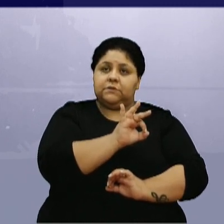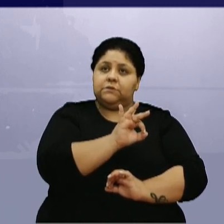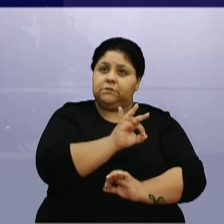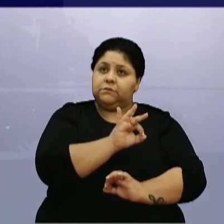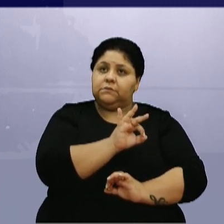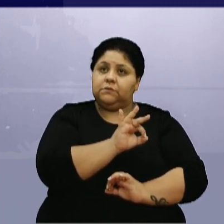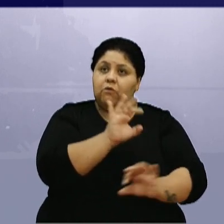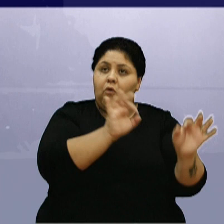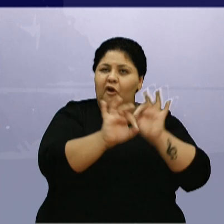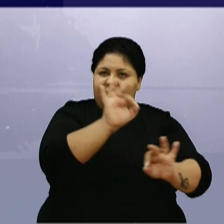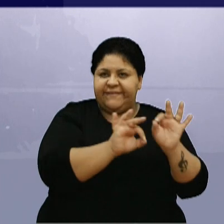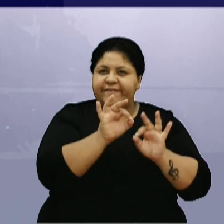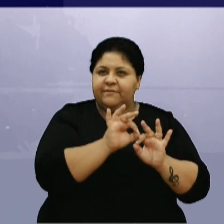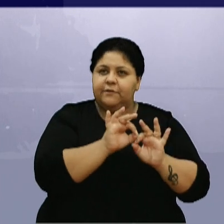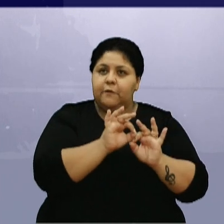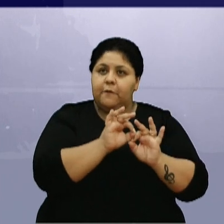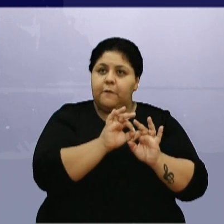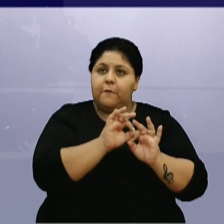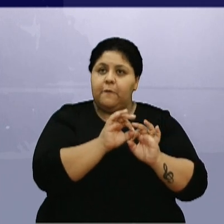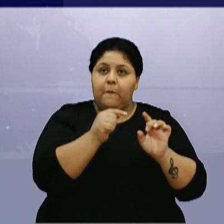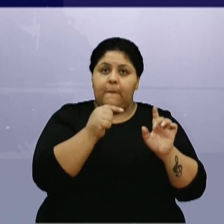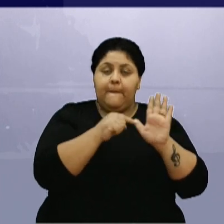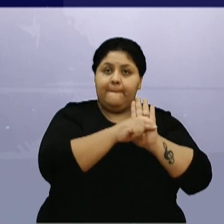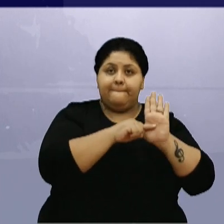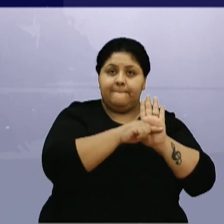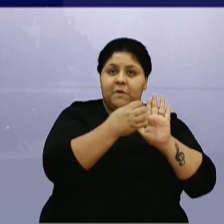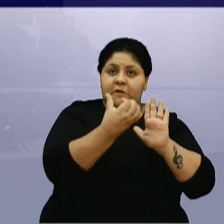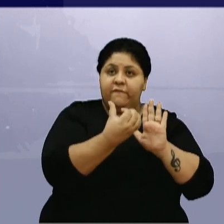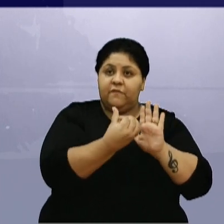RCL ajustada, menos